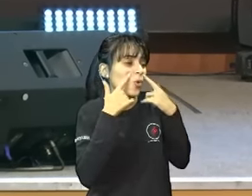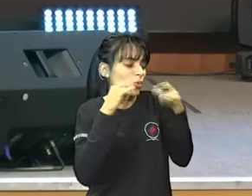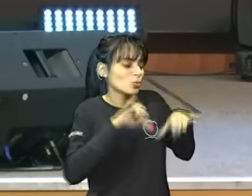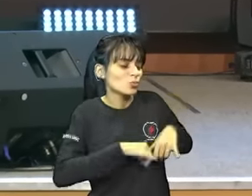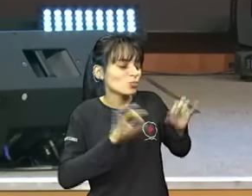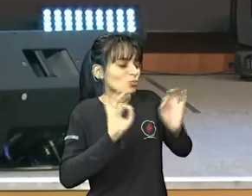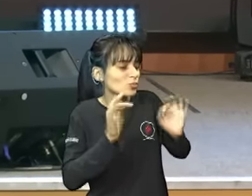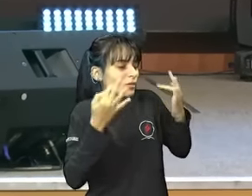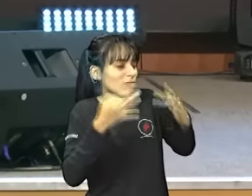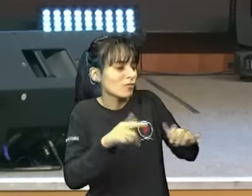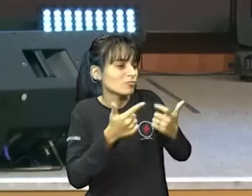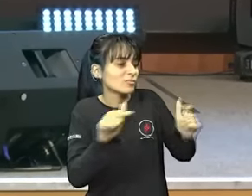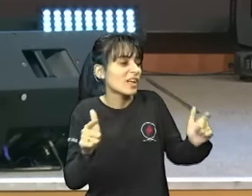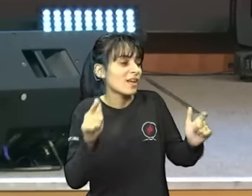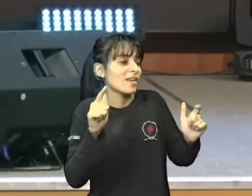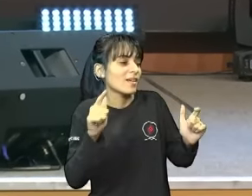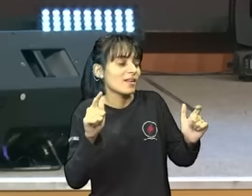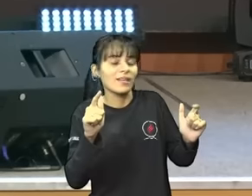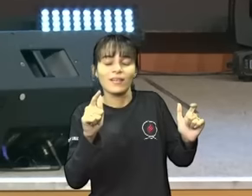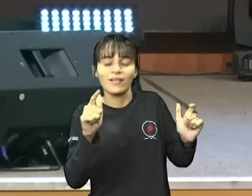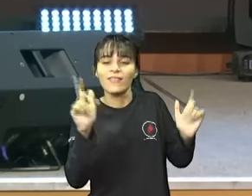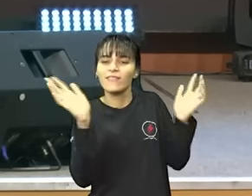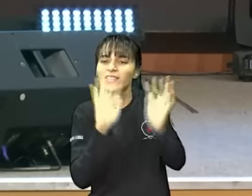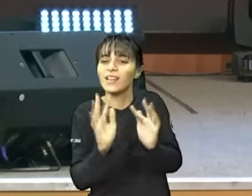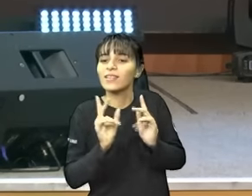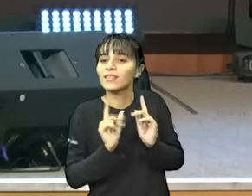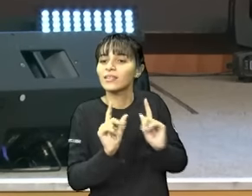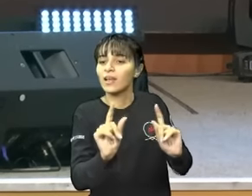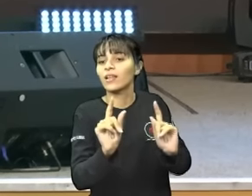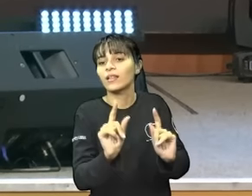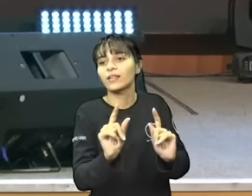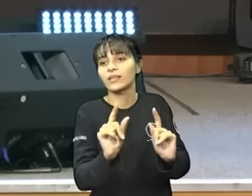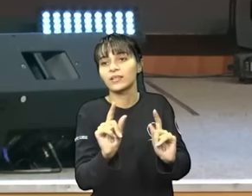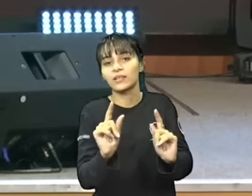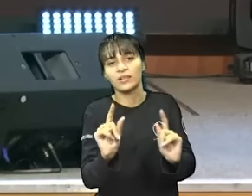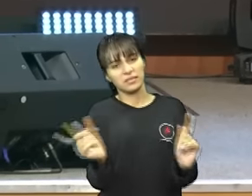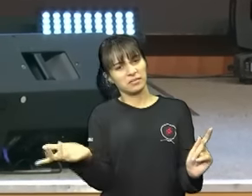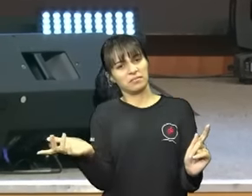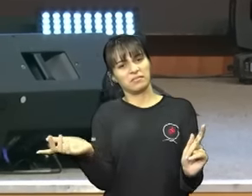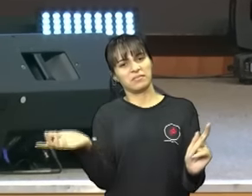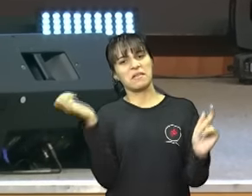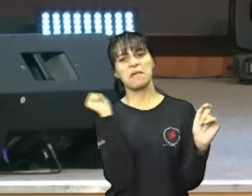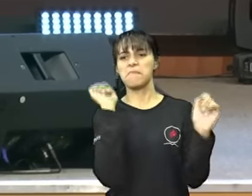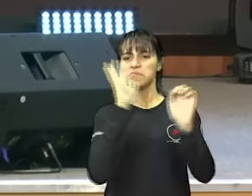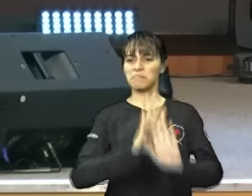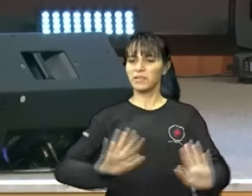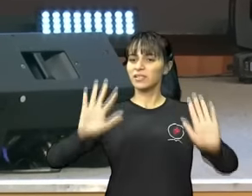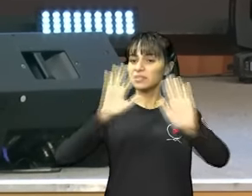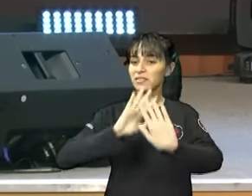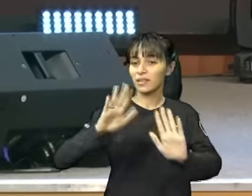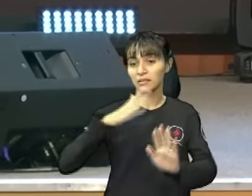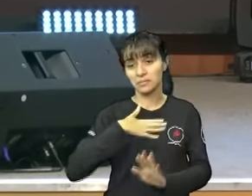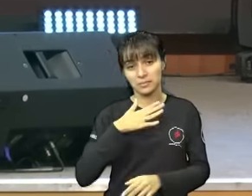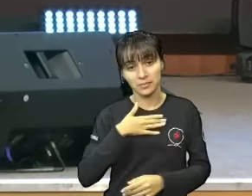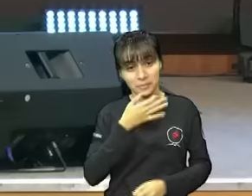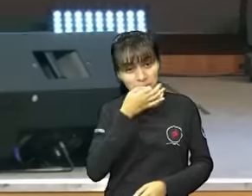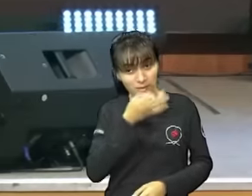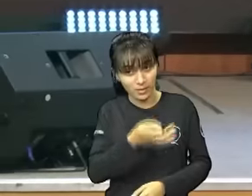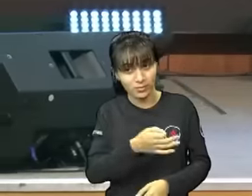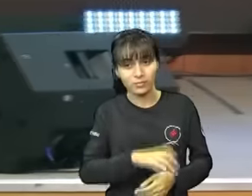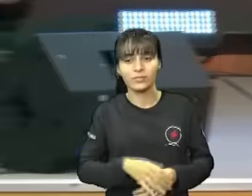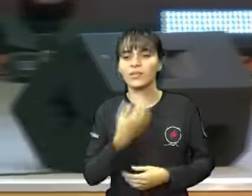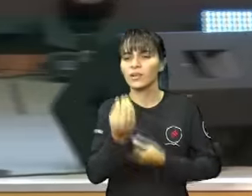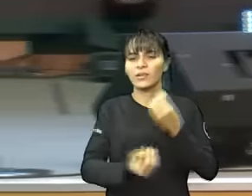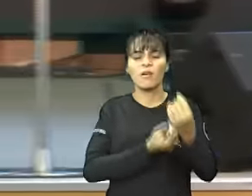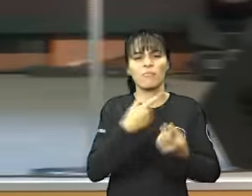sofre está de terno e isso é muito abstrato para mim e como é